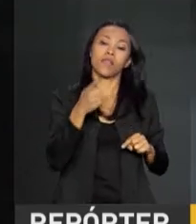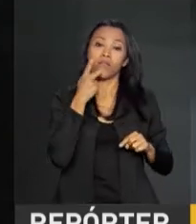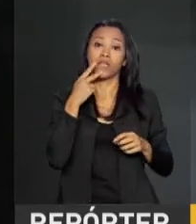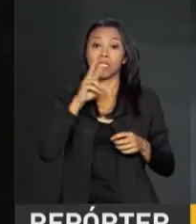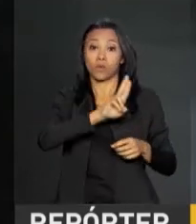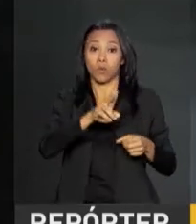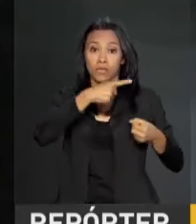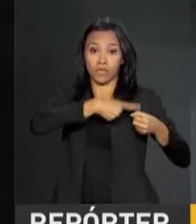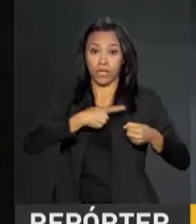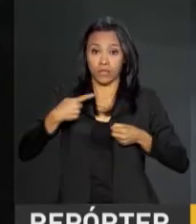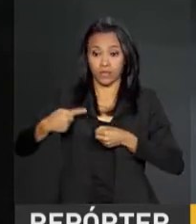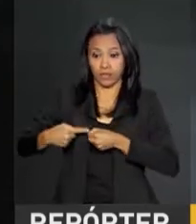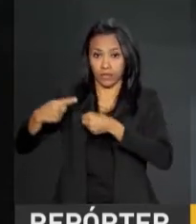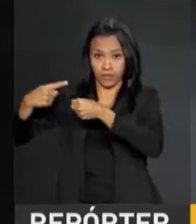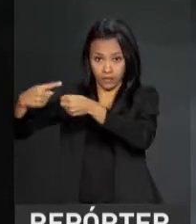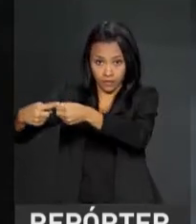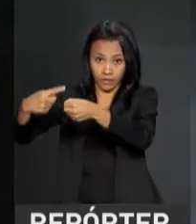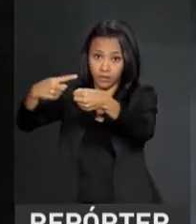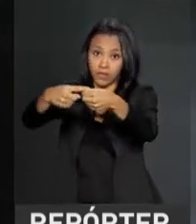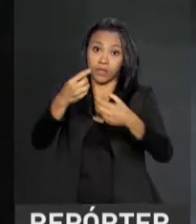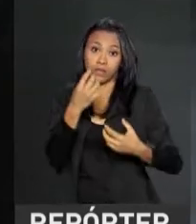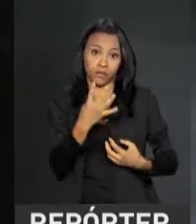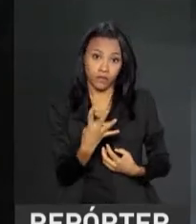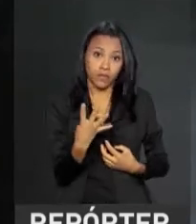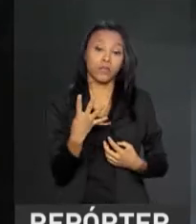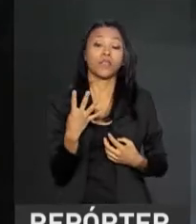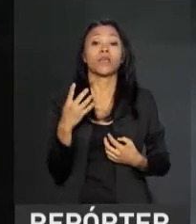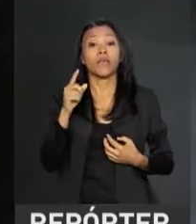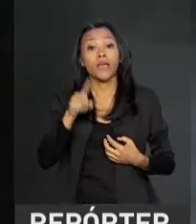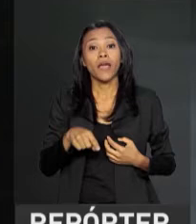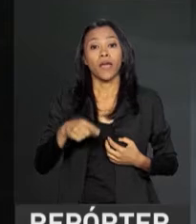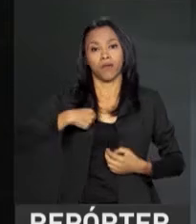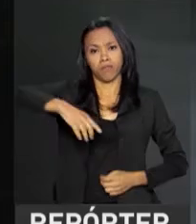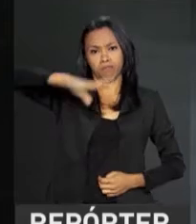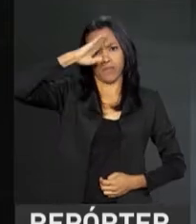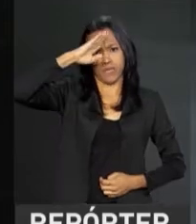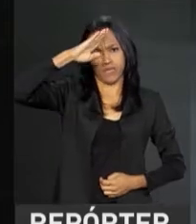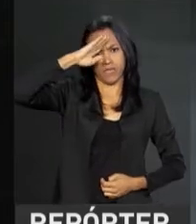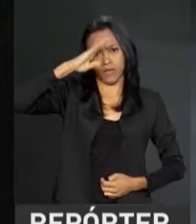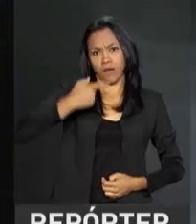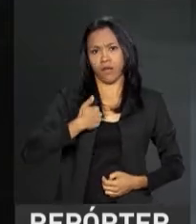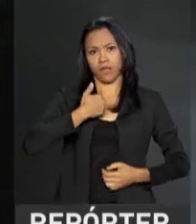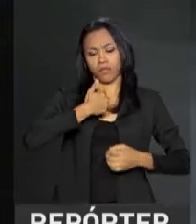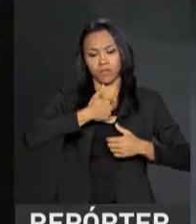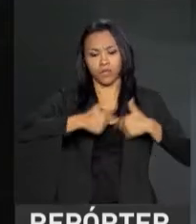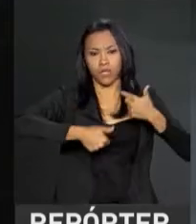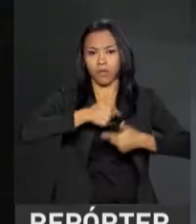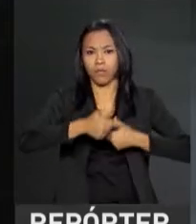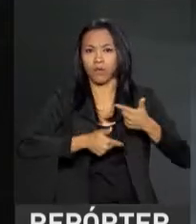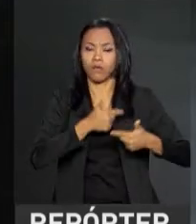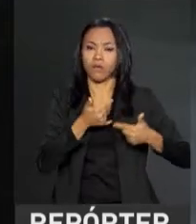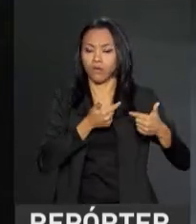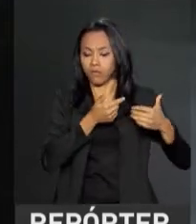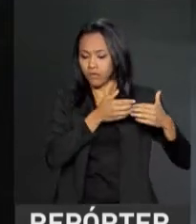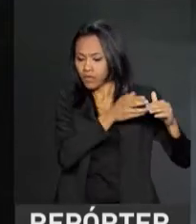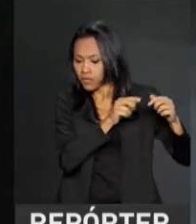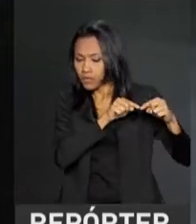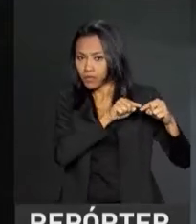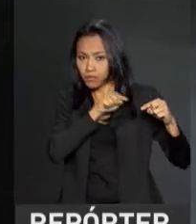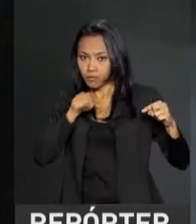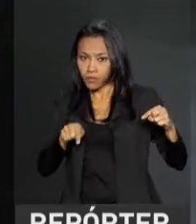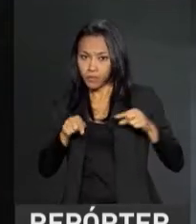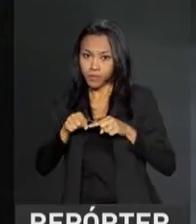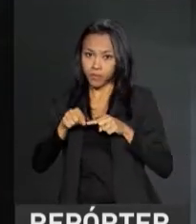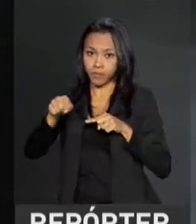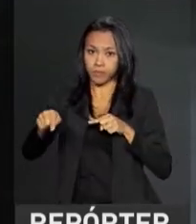almeida santa luzia e campo verde onde os militares nos junto com os nossos agentes fazem inspeções de campo entre sport e